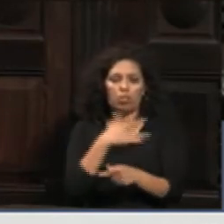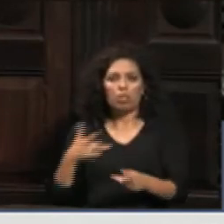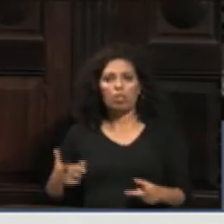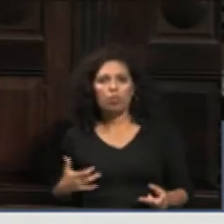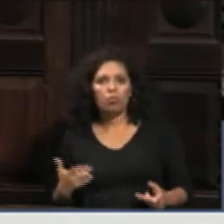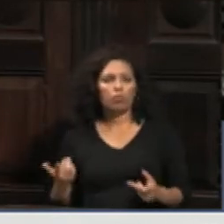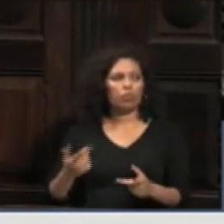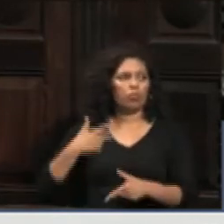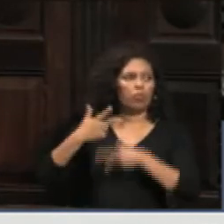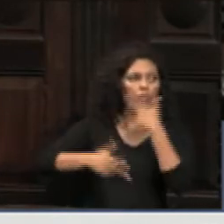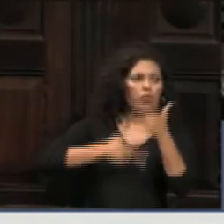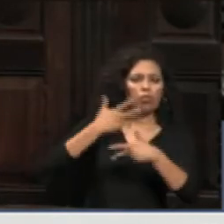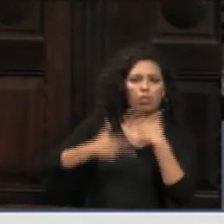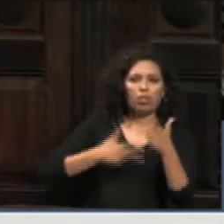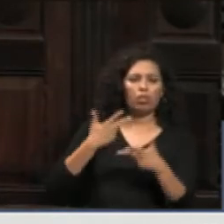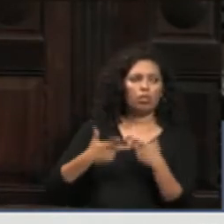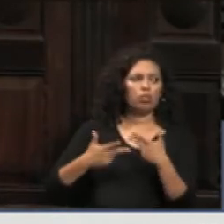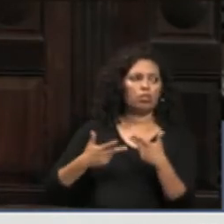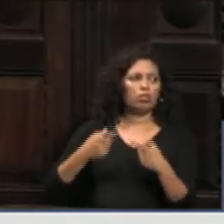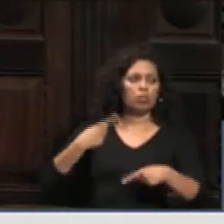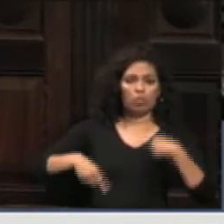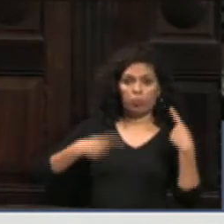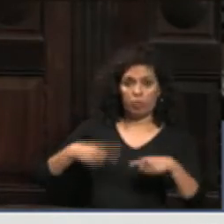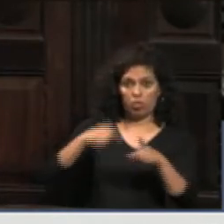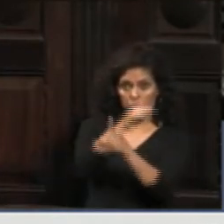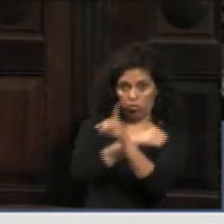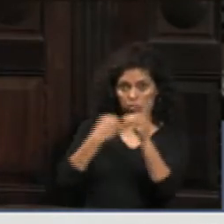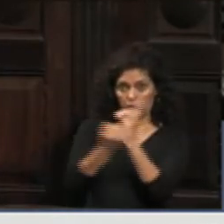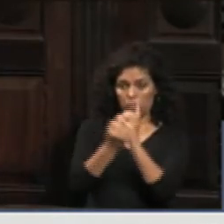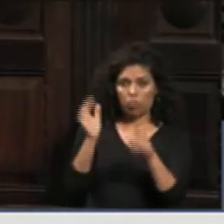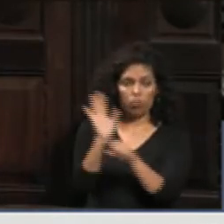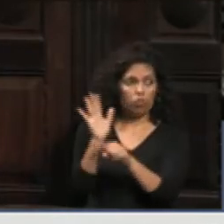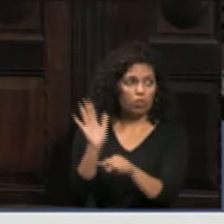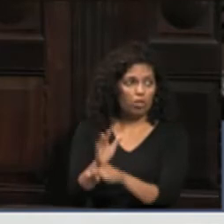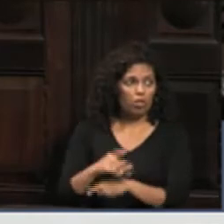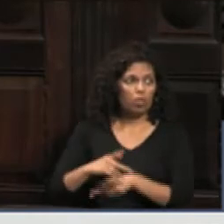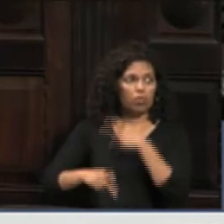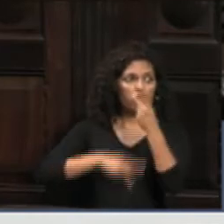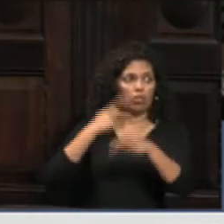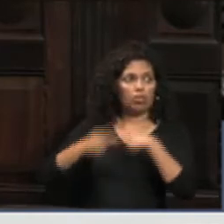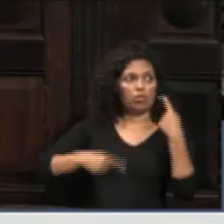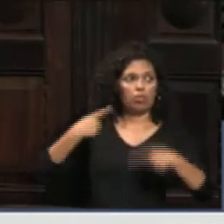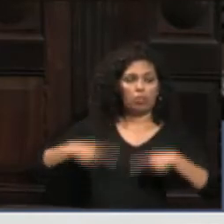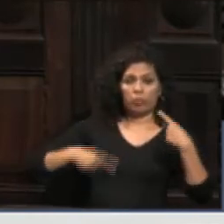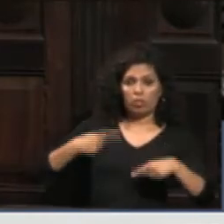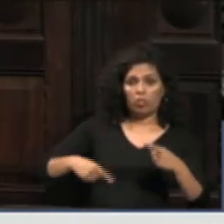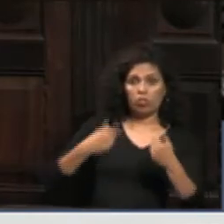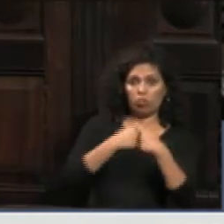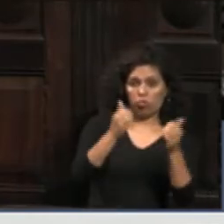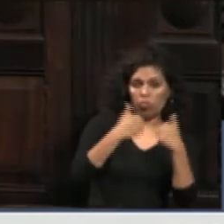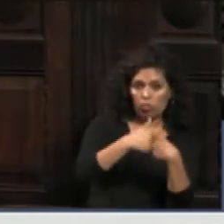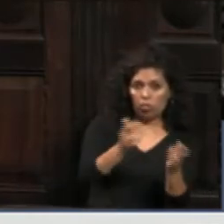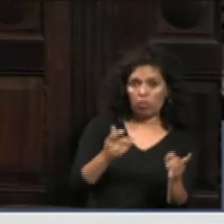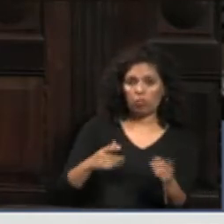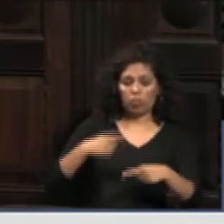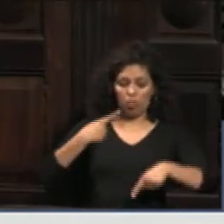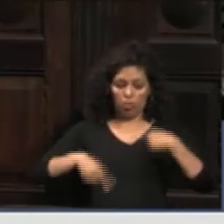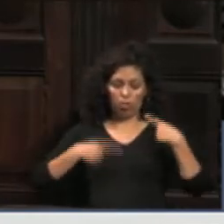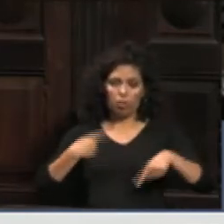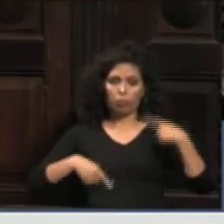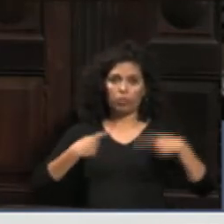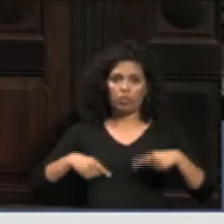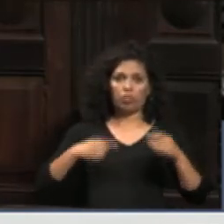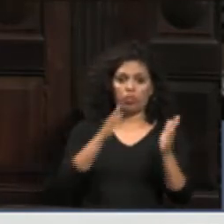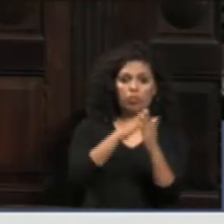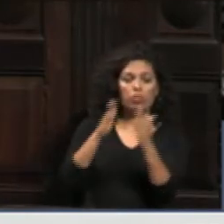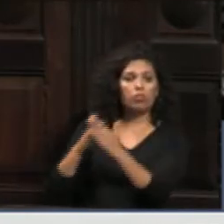saúde, sobre a política pública da assistência social, sobre a política pública dos transportes, a política pública da